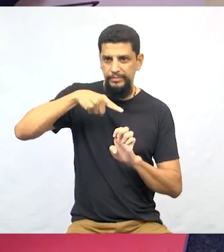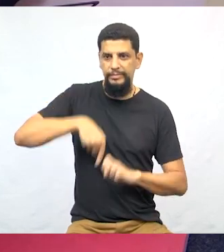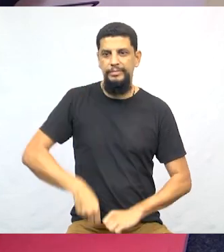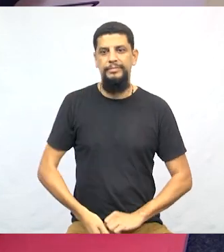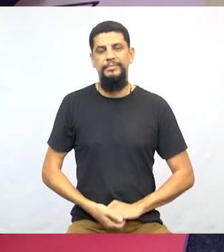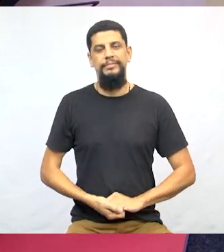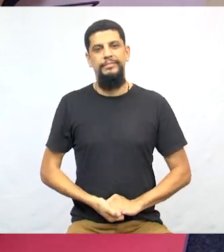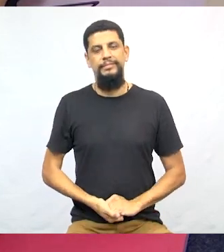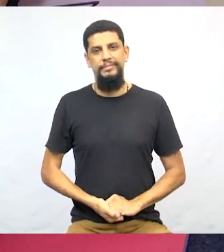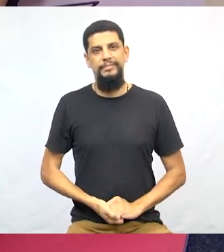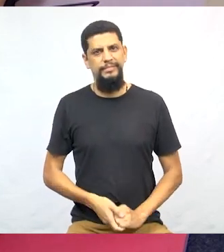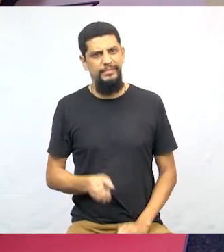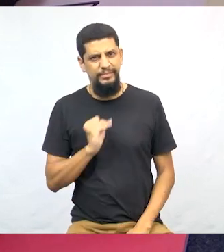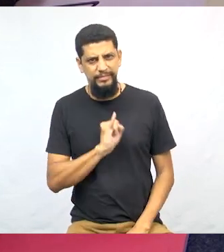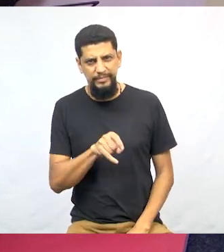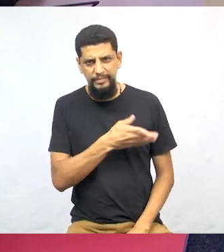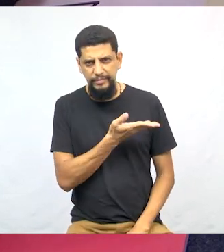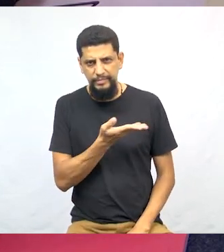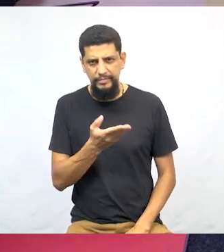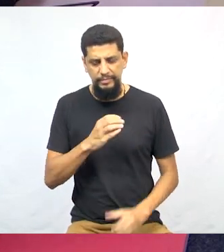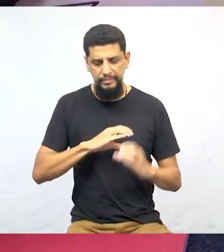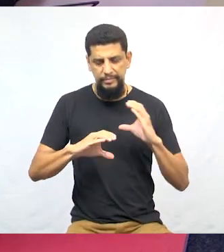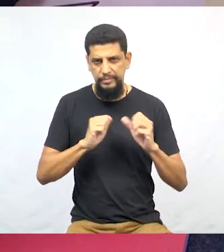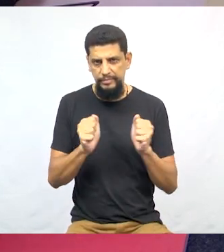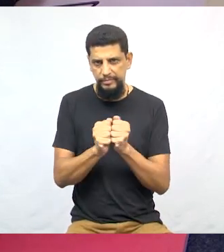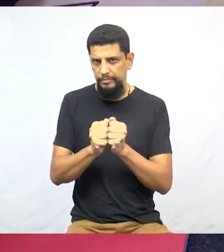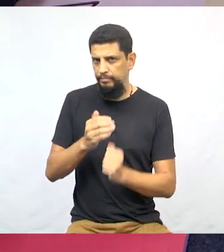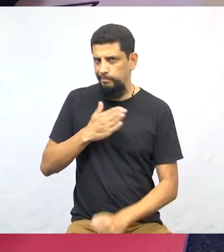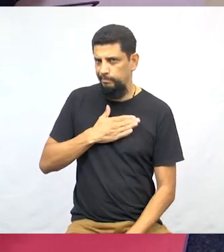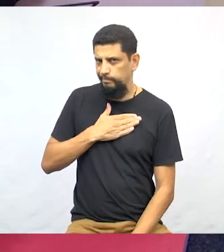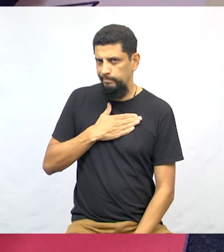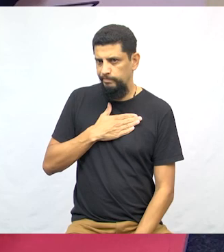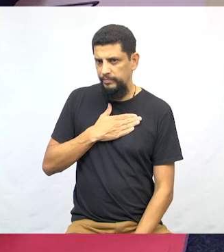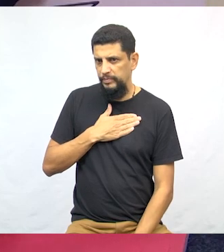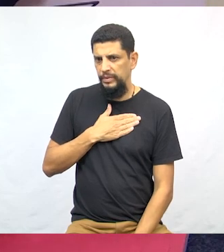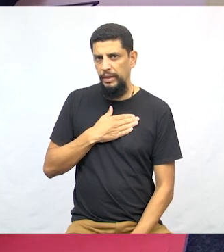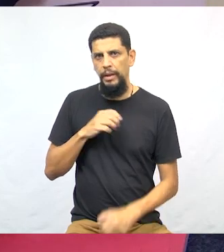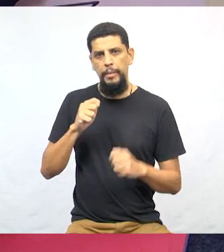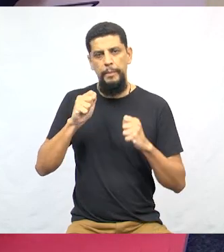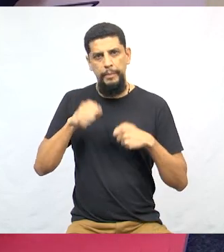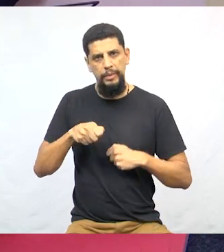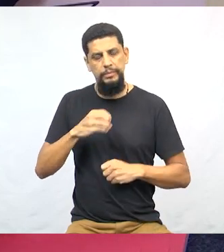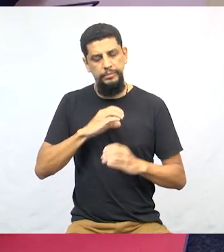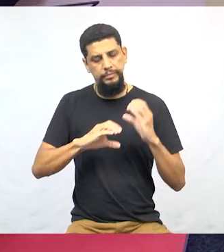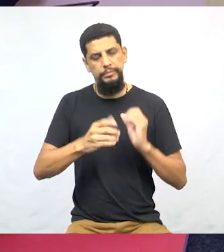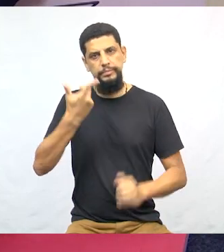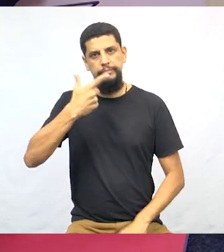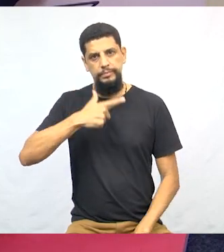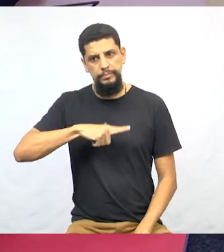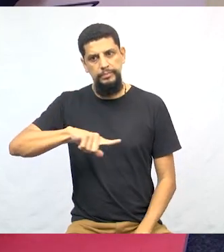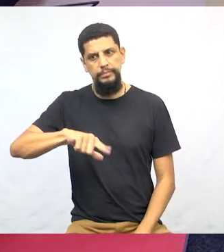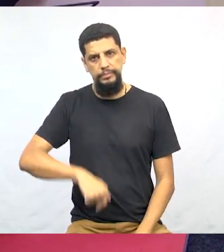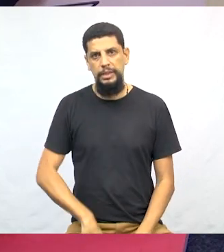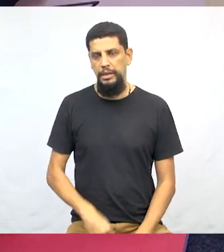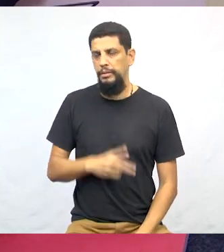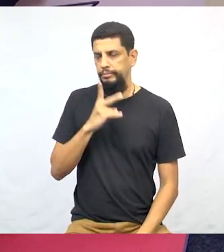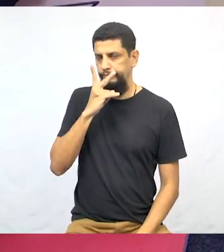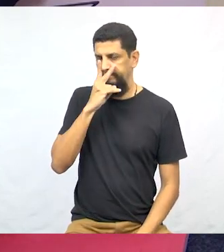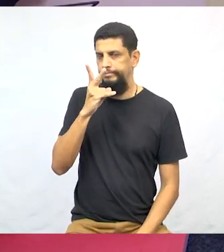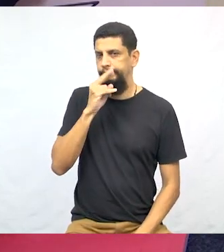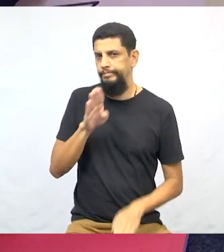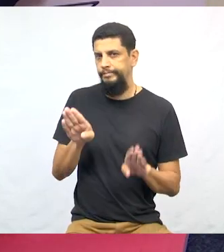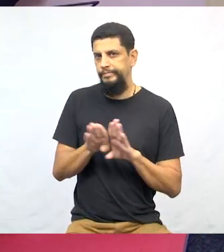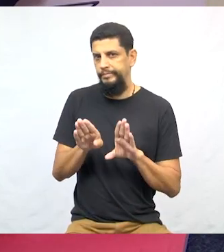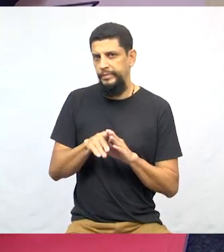caranguejo peixe é. Será que eles cantaram com a gente, professora Suzy? Acho que a gente podia cantar mais uma vez. Ah, eu